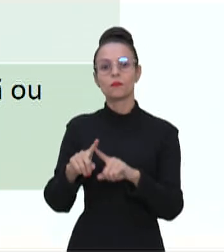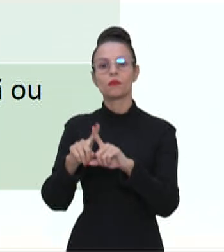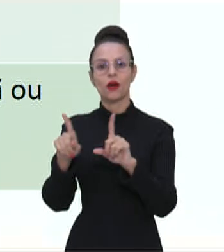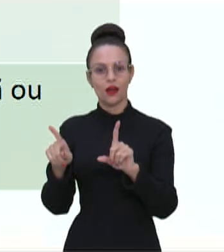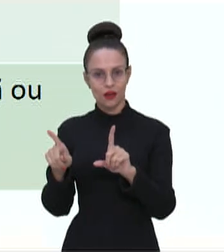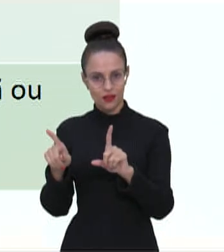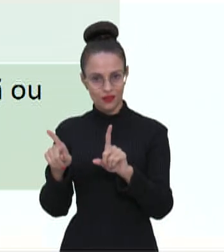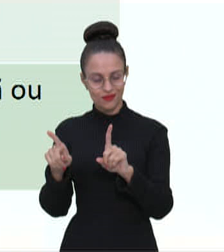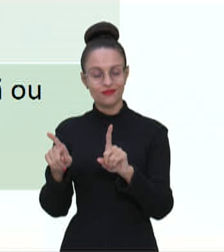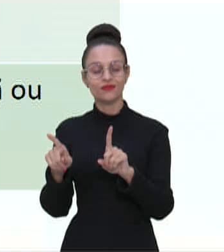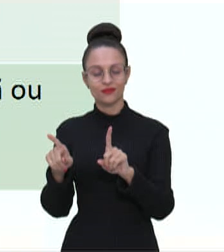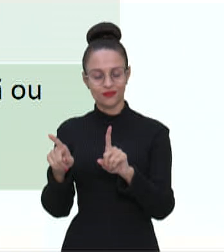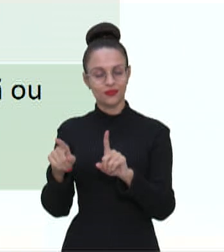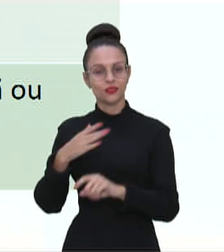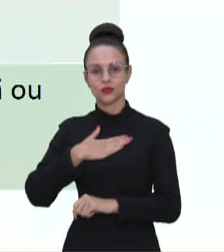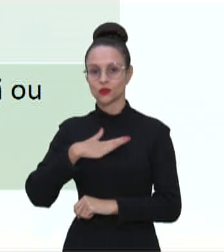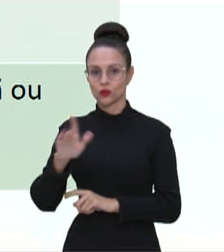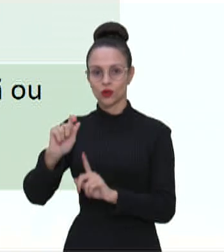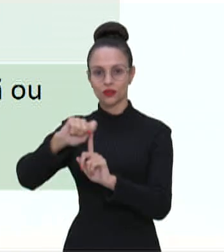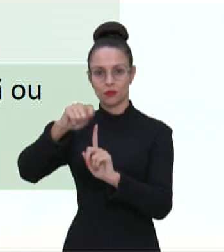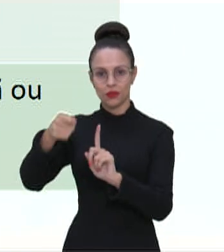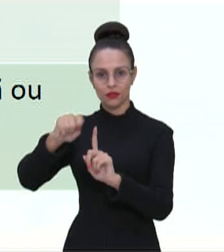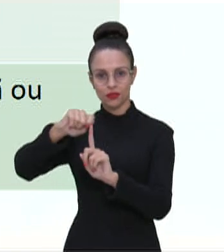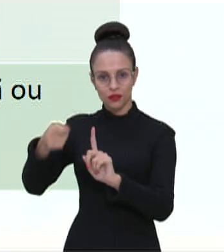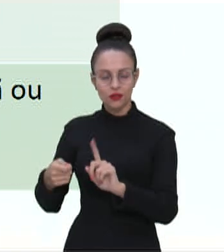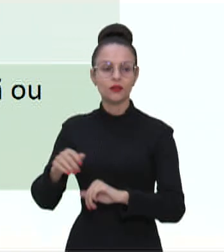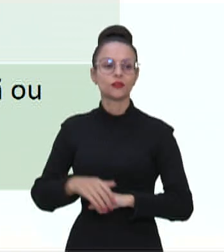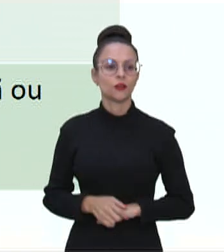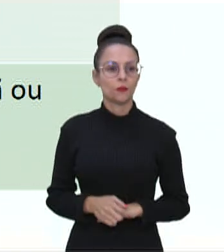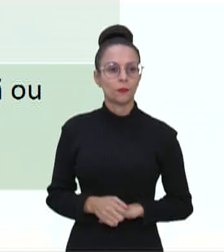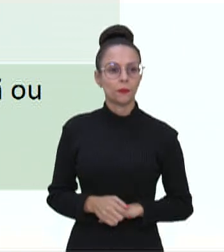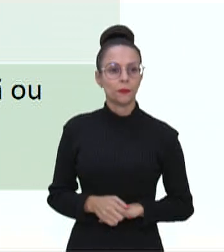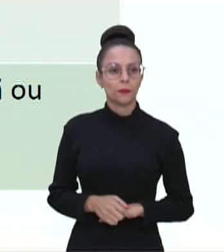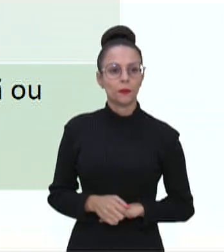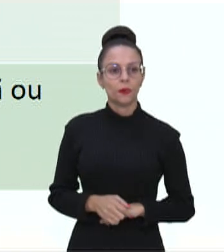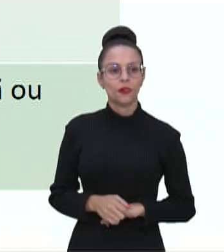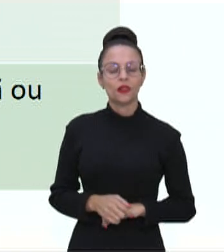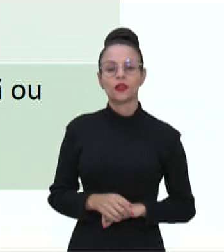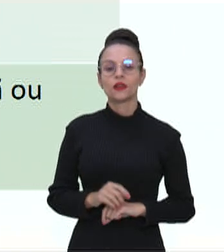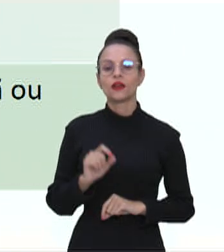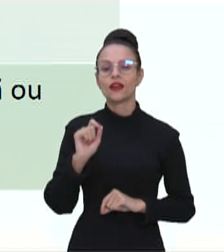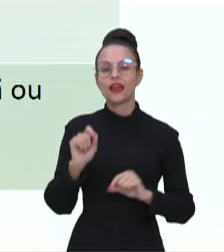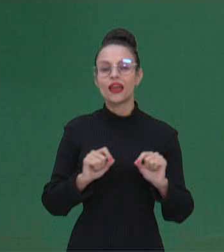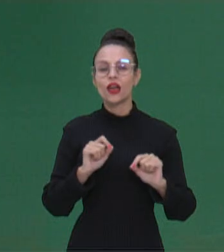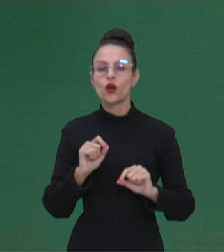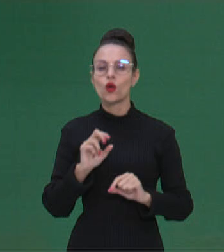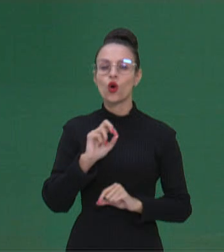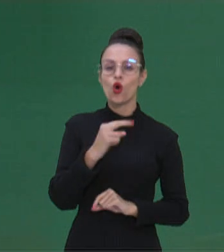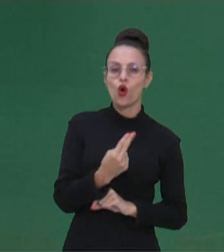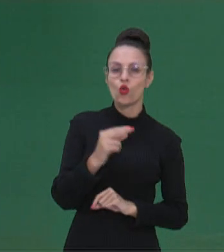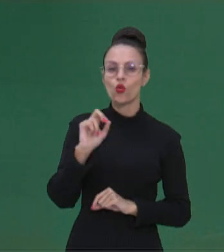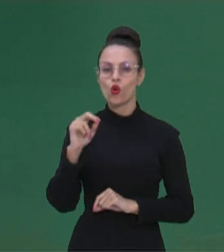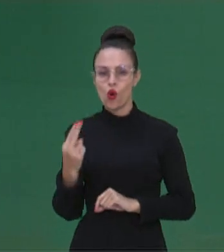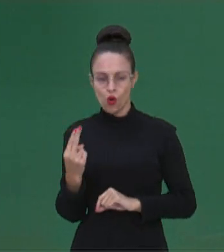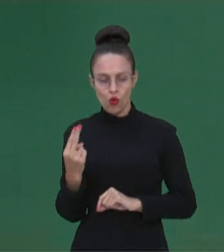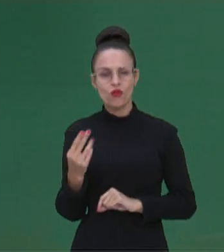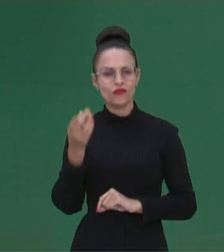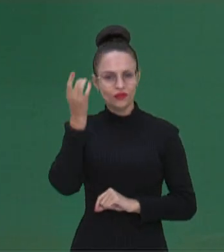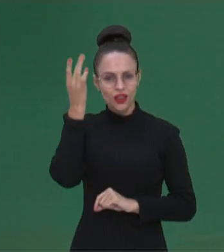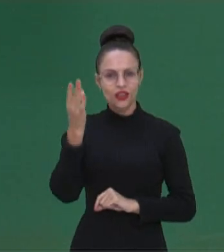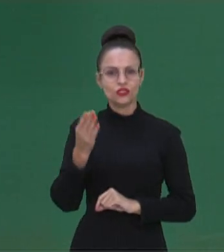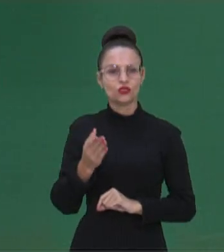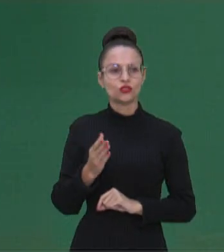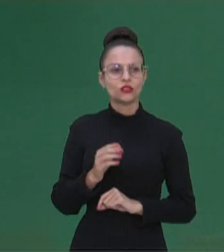entretanto, mas não gosta de banana. Alternativa, né? Alternativa é fácil, ou isso ou aquilo, né?